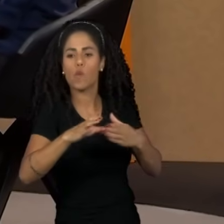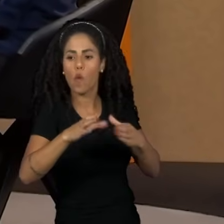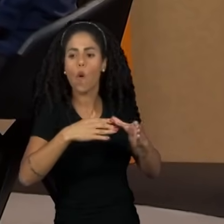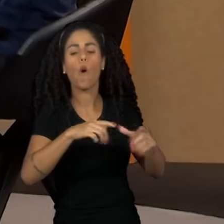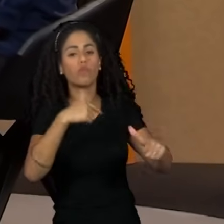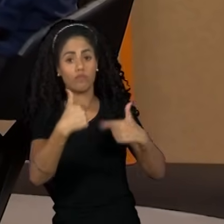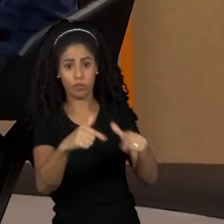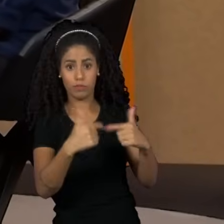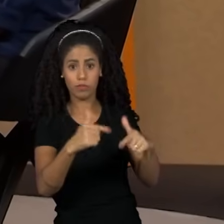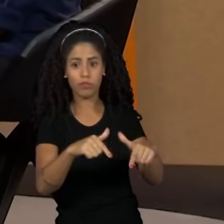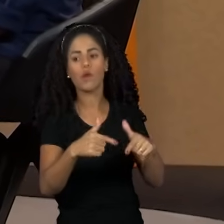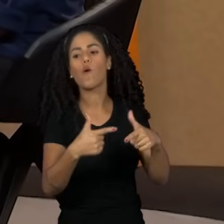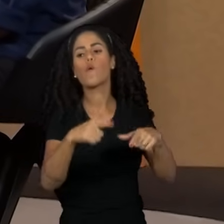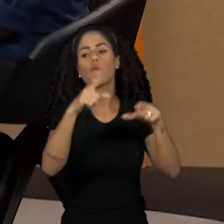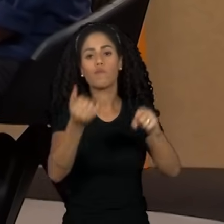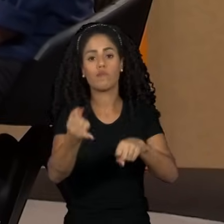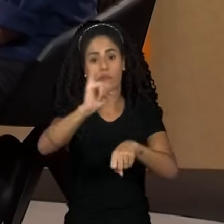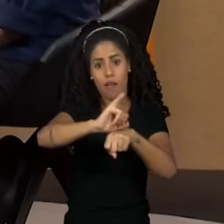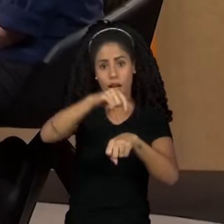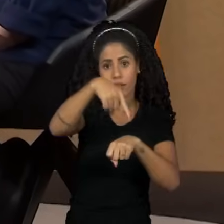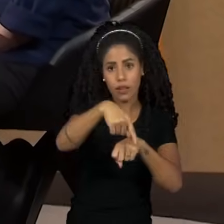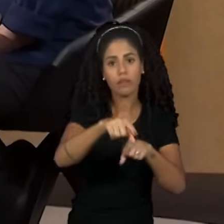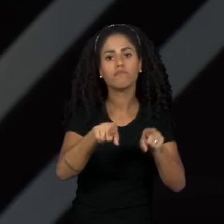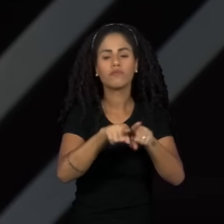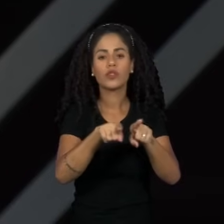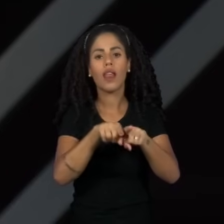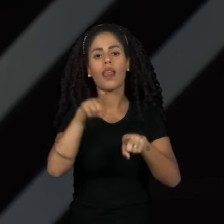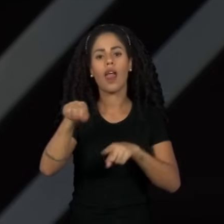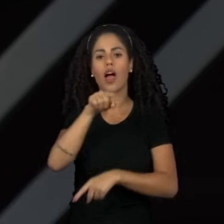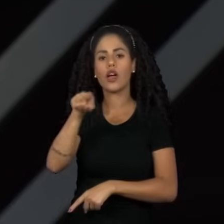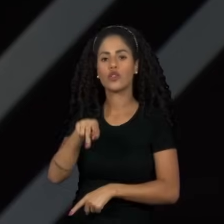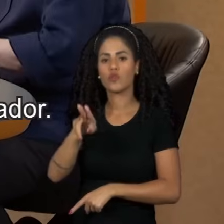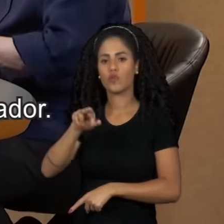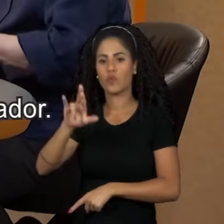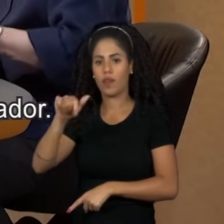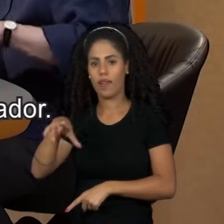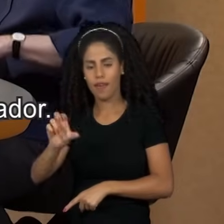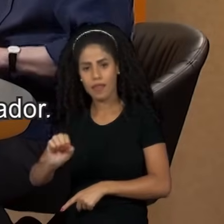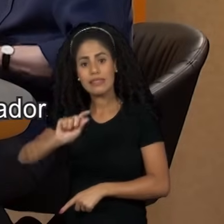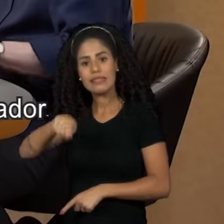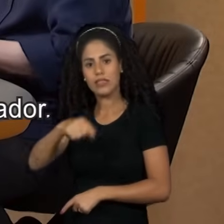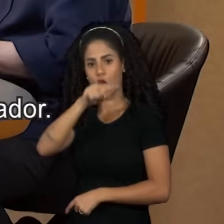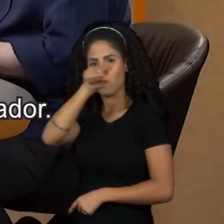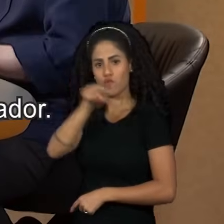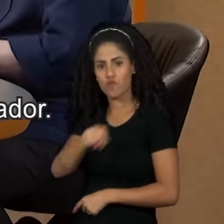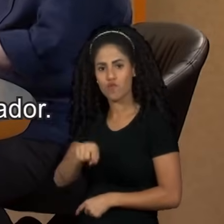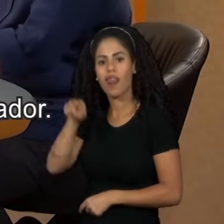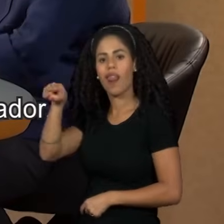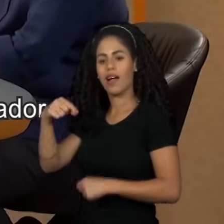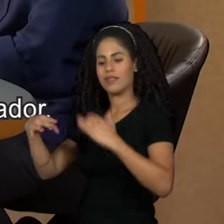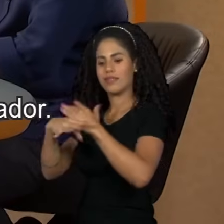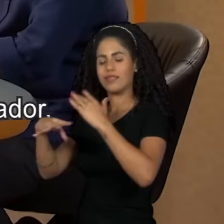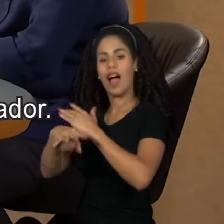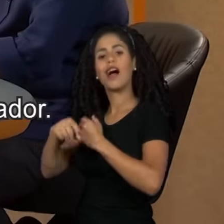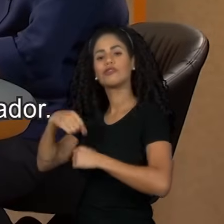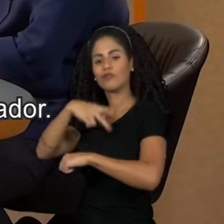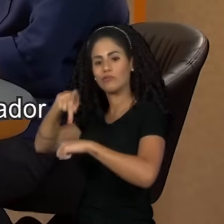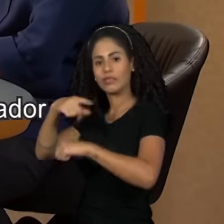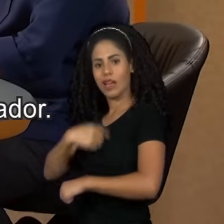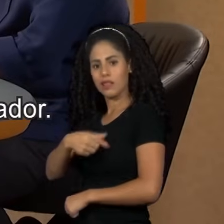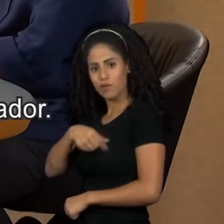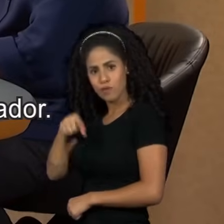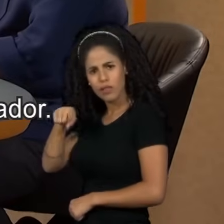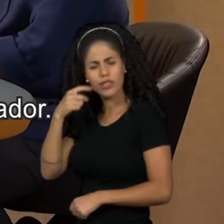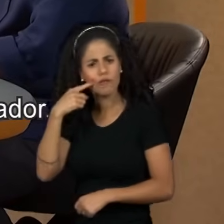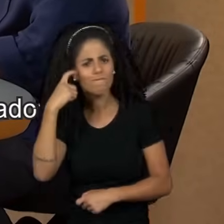um concurso para trabalhar em Zurique. Me levou para mais uma vez o meu caráter de